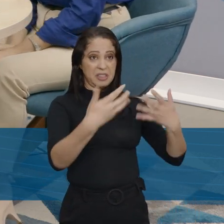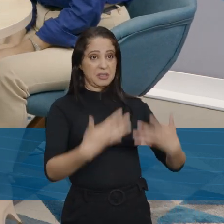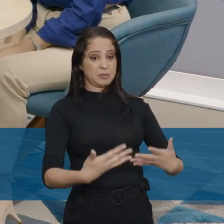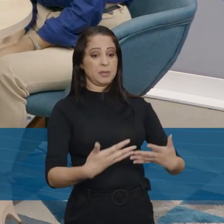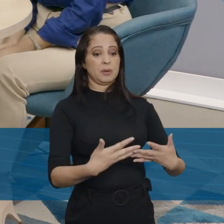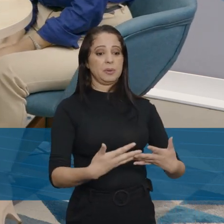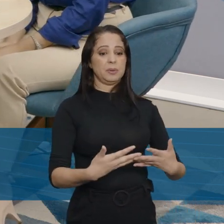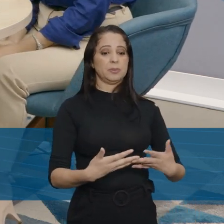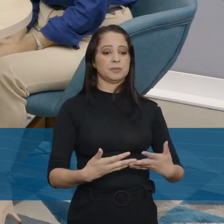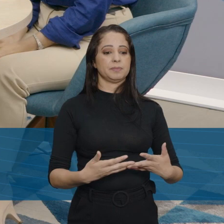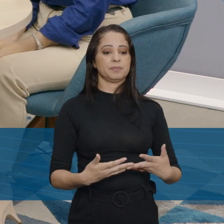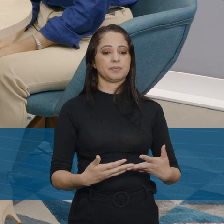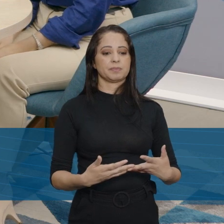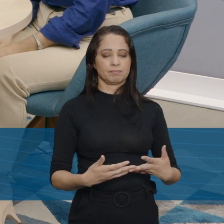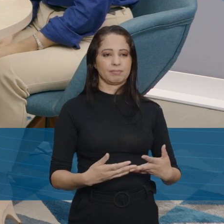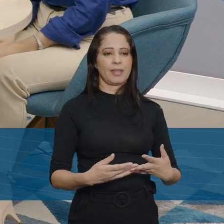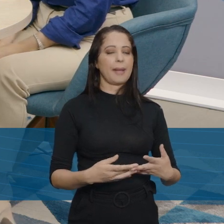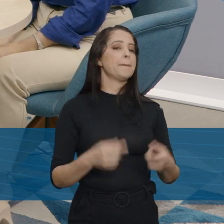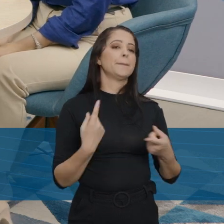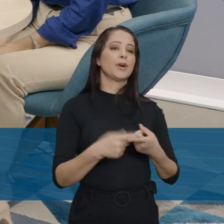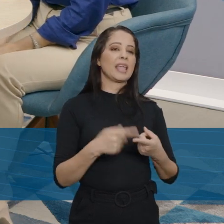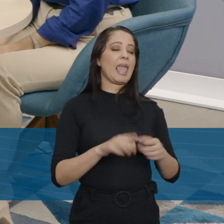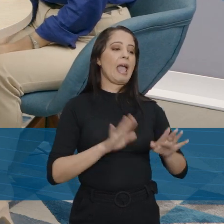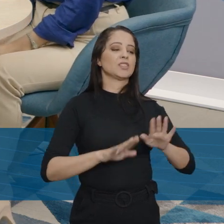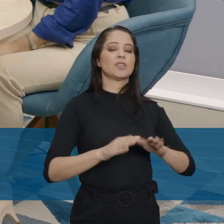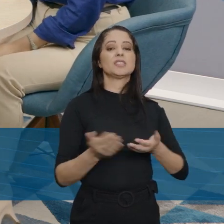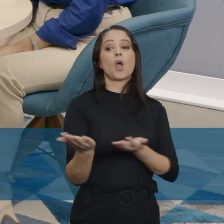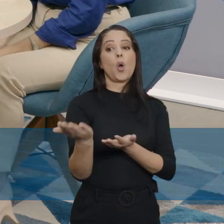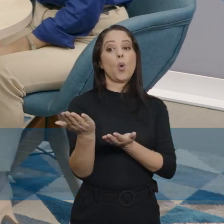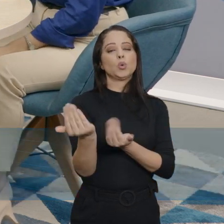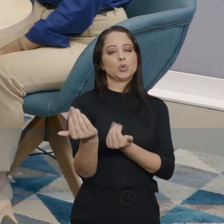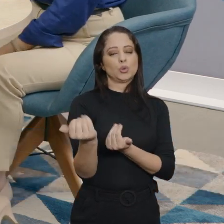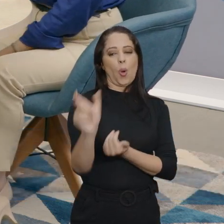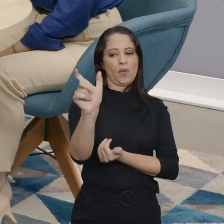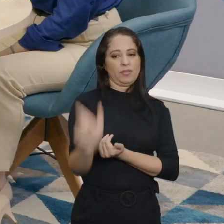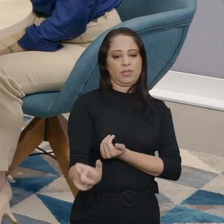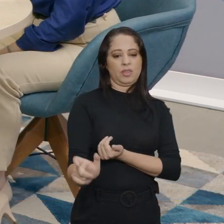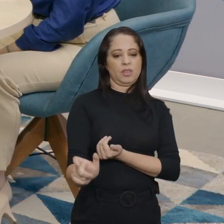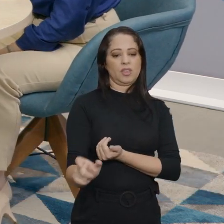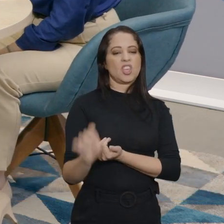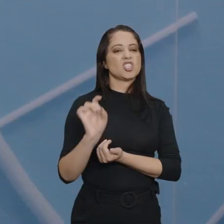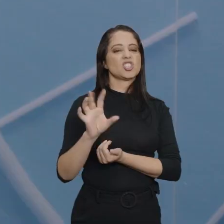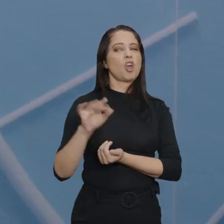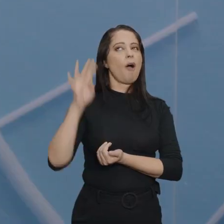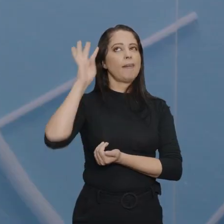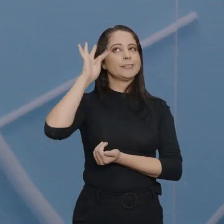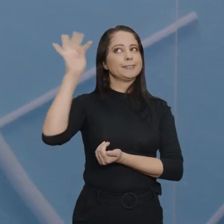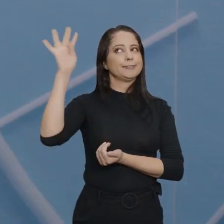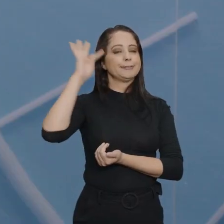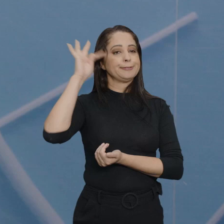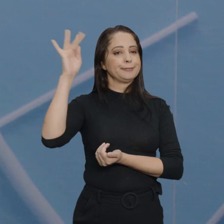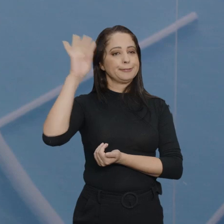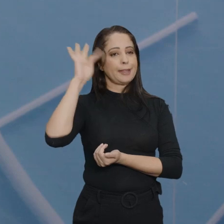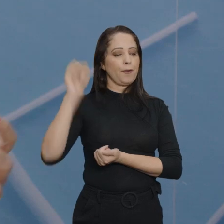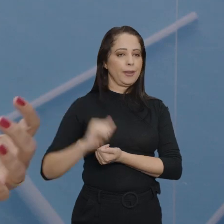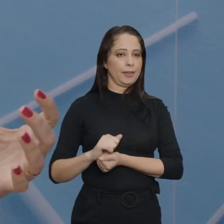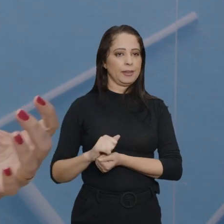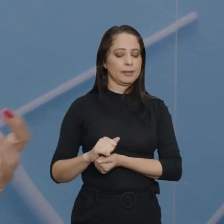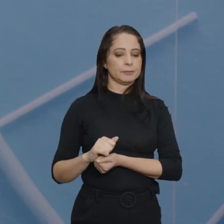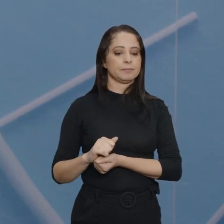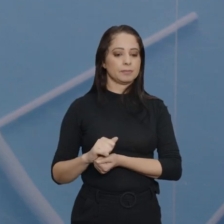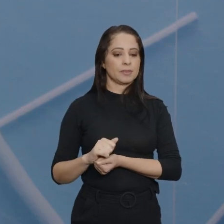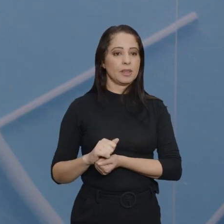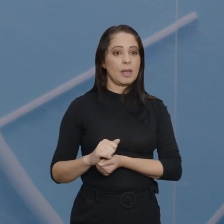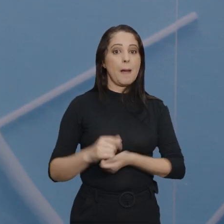você falou, né, Letícia, da teoria, né? O jovem na teoria. Está faltando, né? Quando a gente fala aí